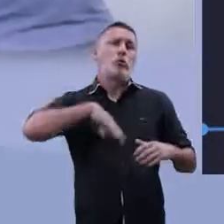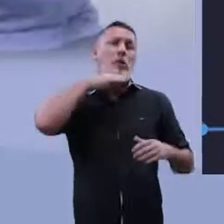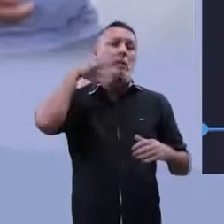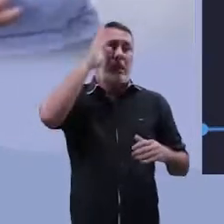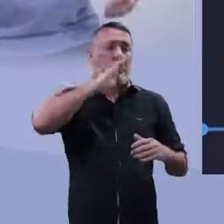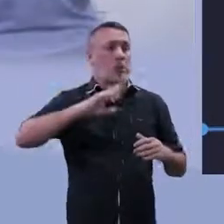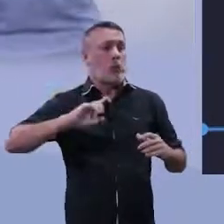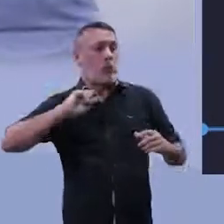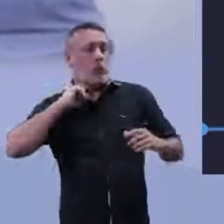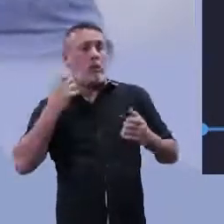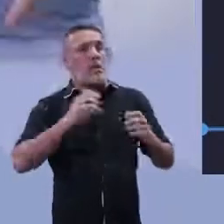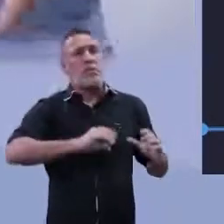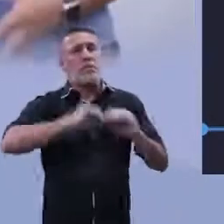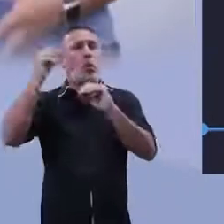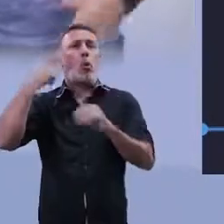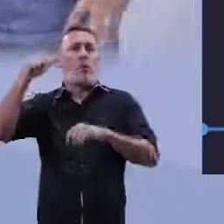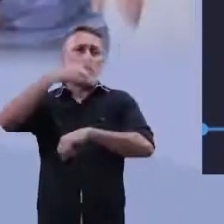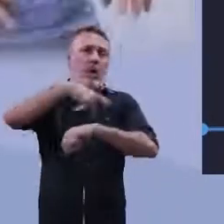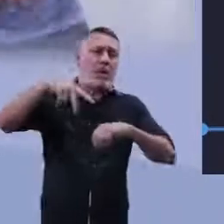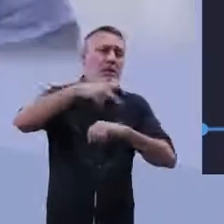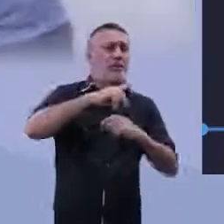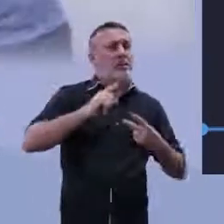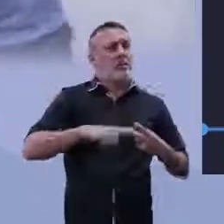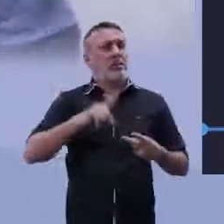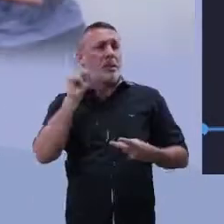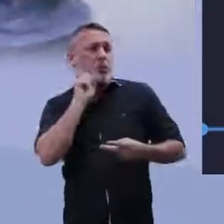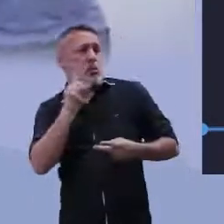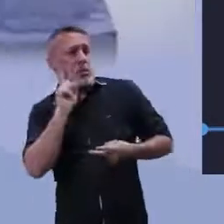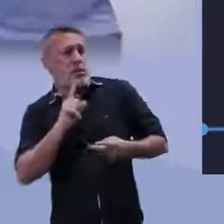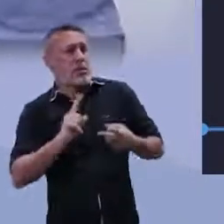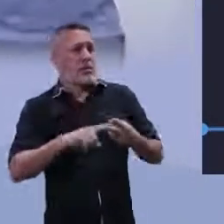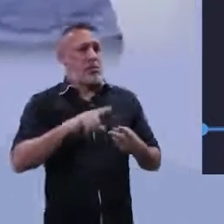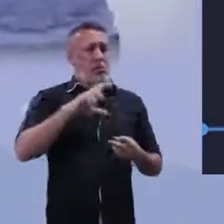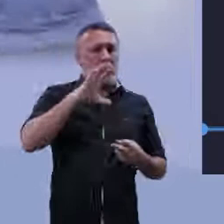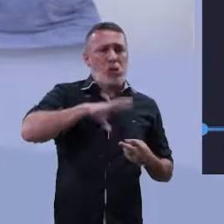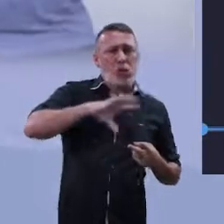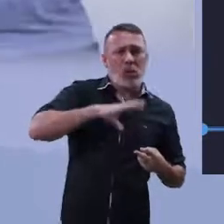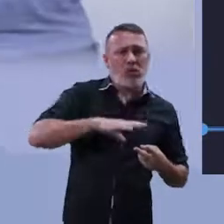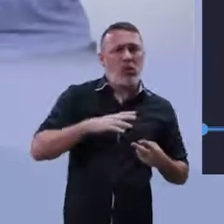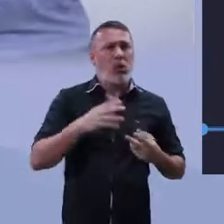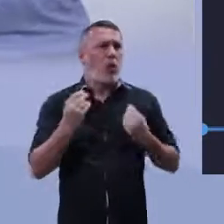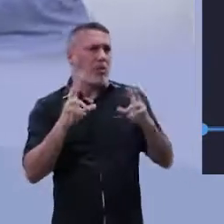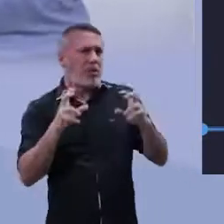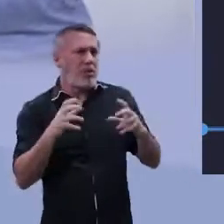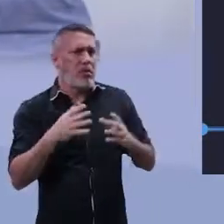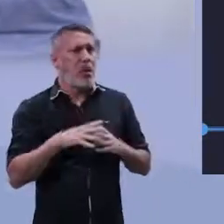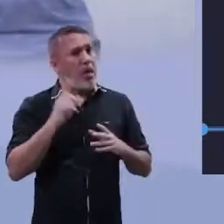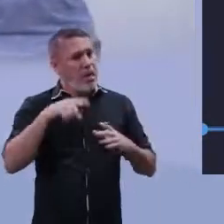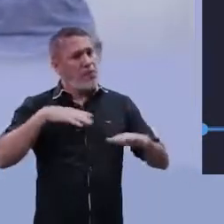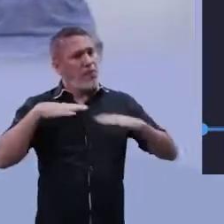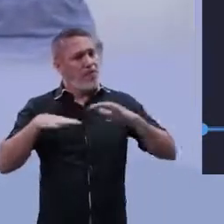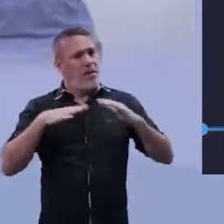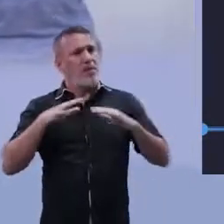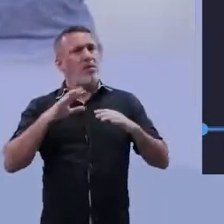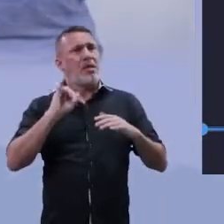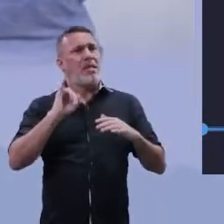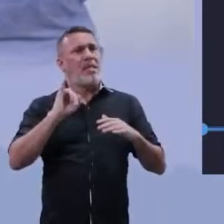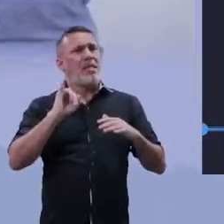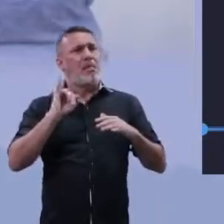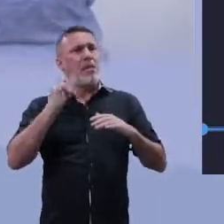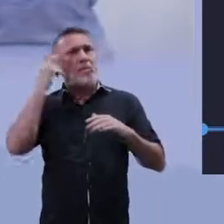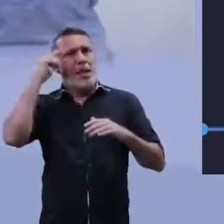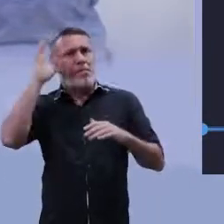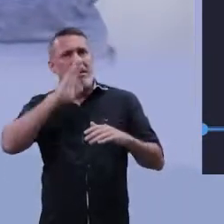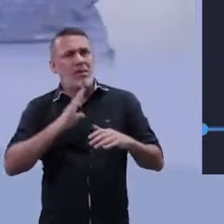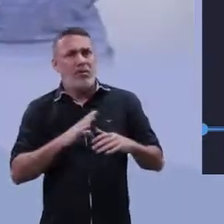lugar melhor, as pessoas estão indo para os Estados Unidos, as pessoas estão indo para Portugal. Eu falei, calma aí, mas como é que era o tema? É o movimento imigratório para